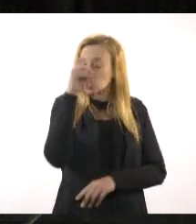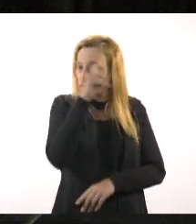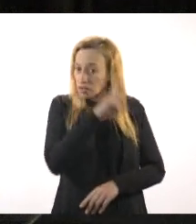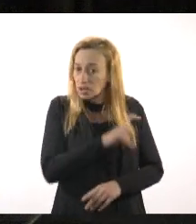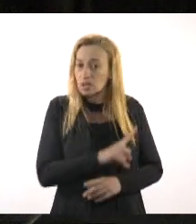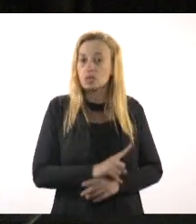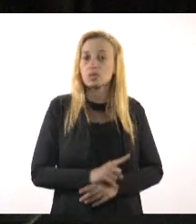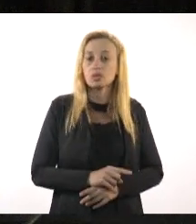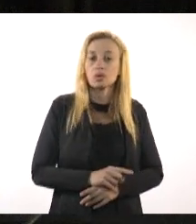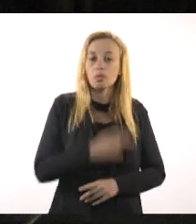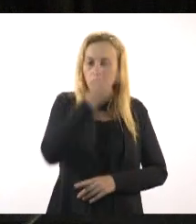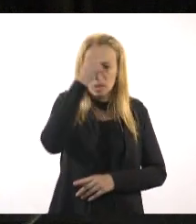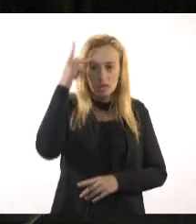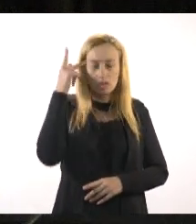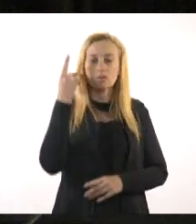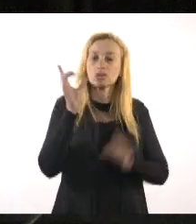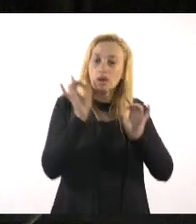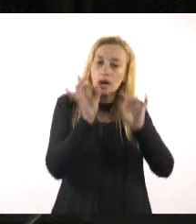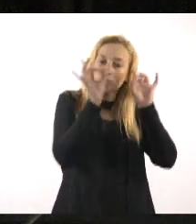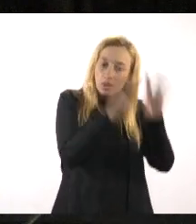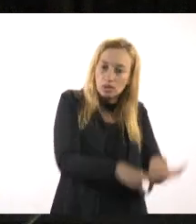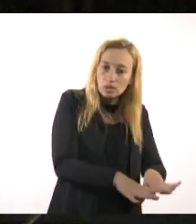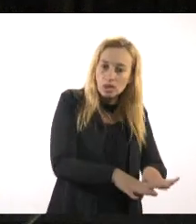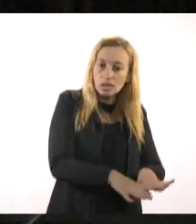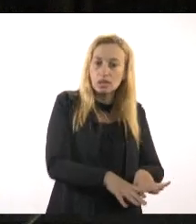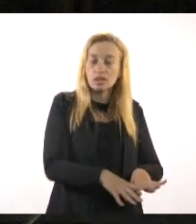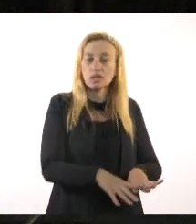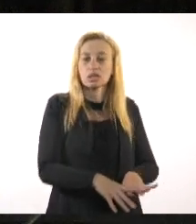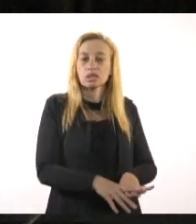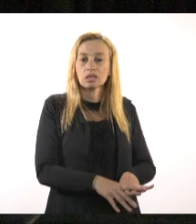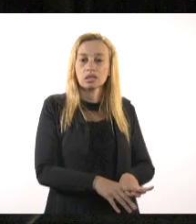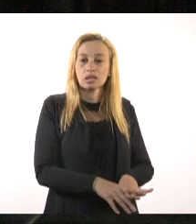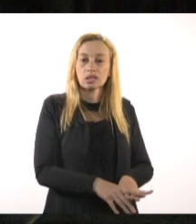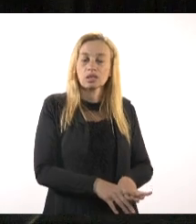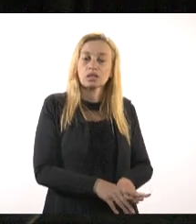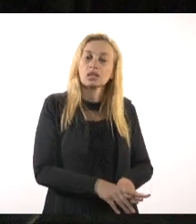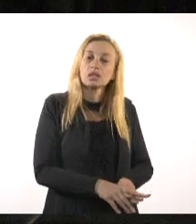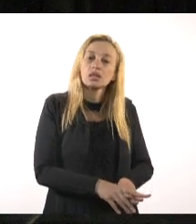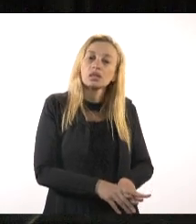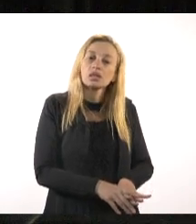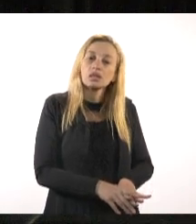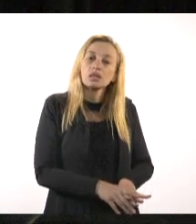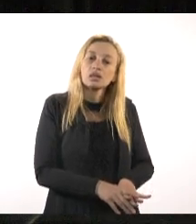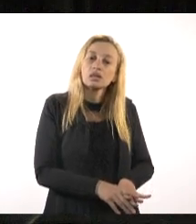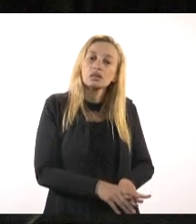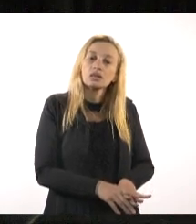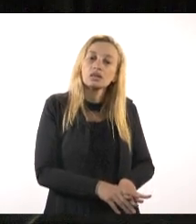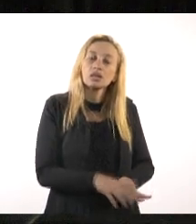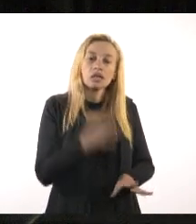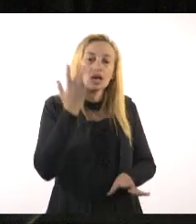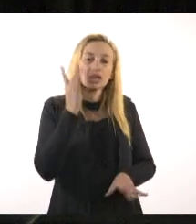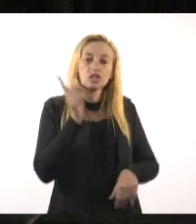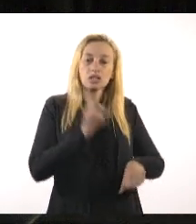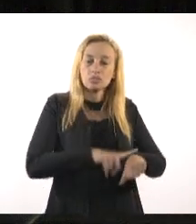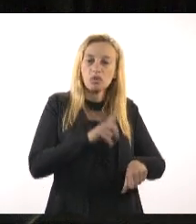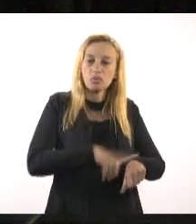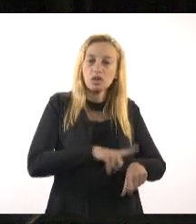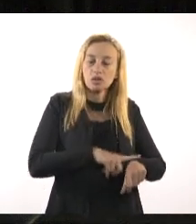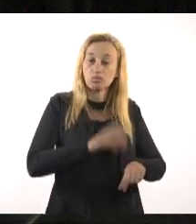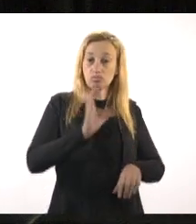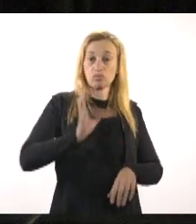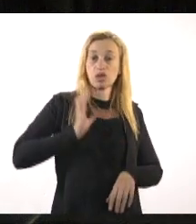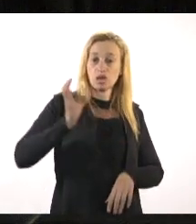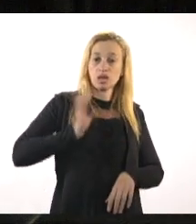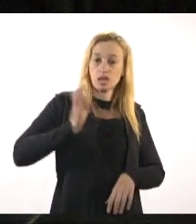largadas, abandonadas, e que estão aí na vida e que requerem... Eu acho que esse momento hoje é muito rico, porque eu acho